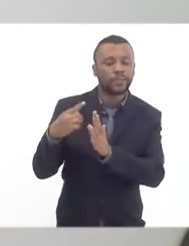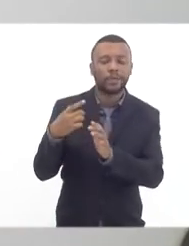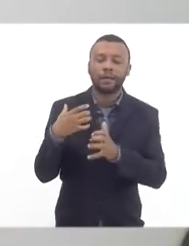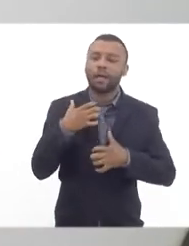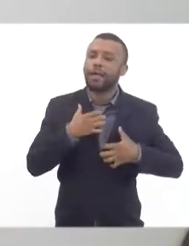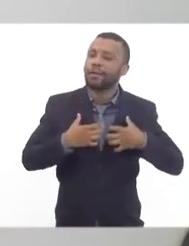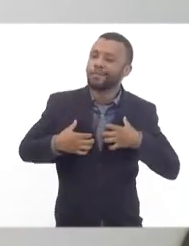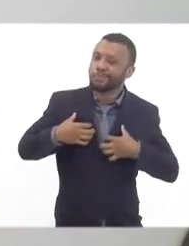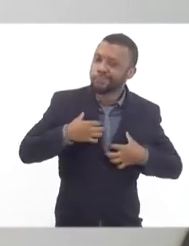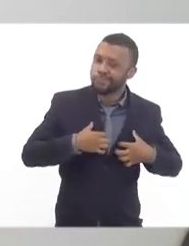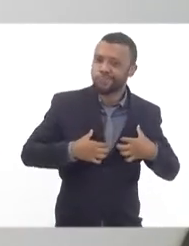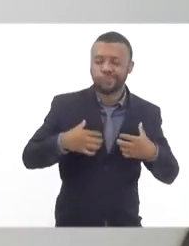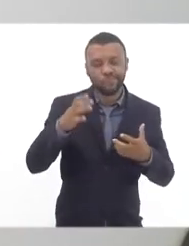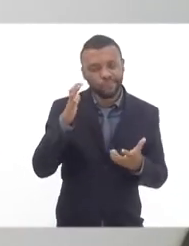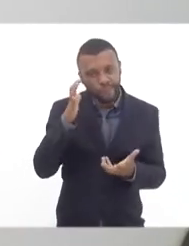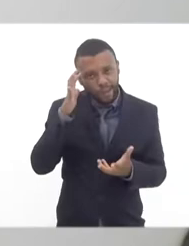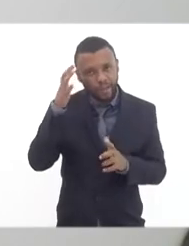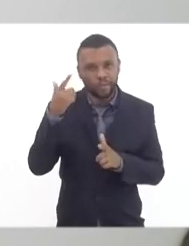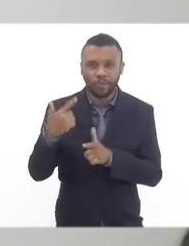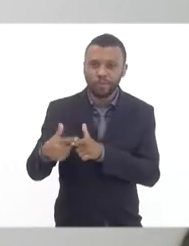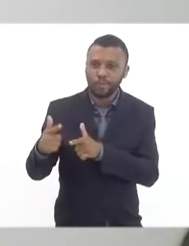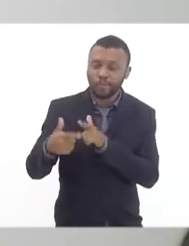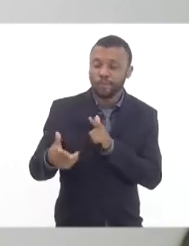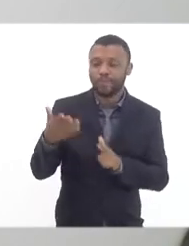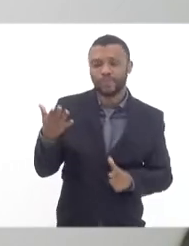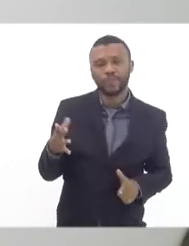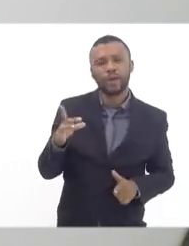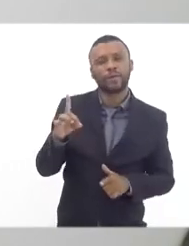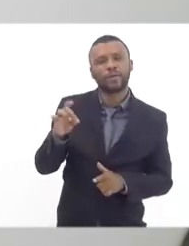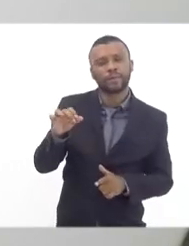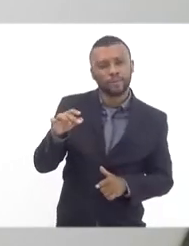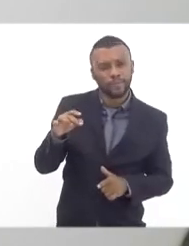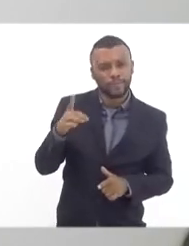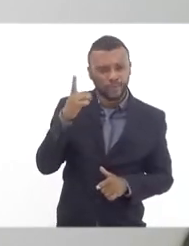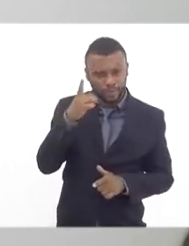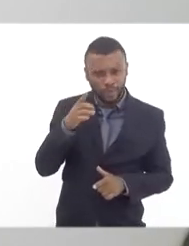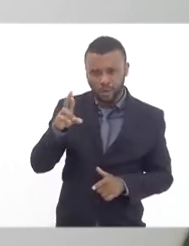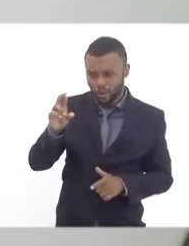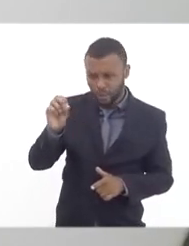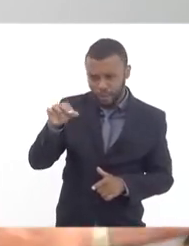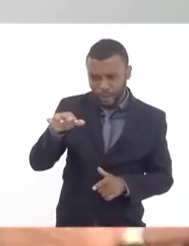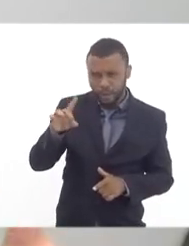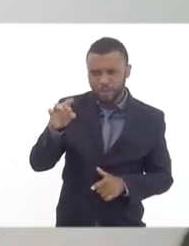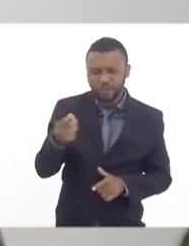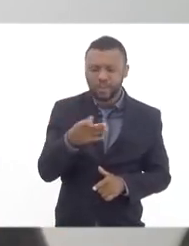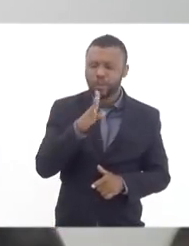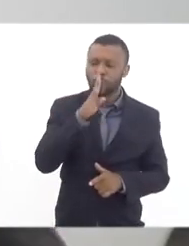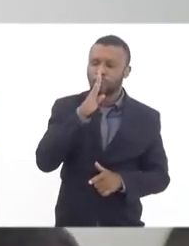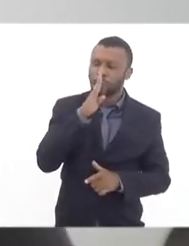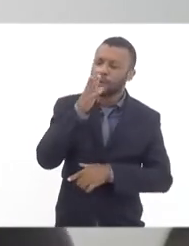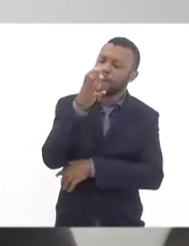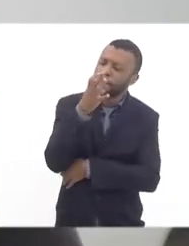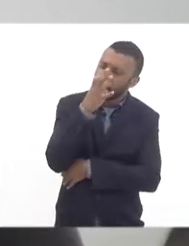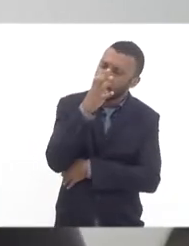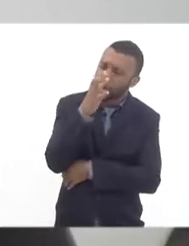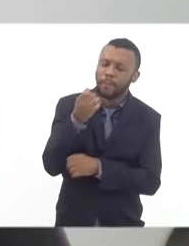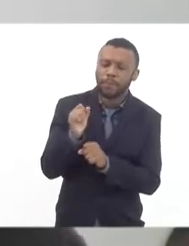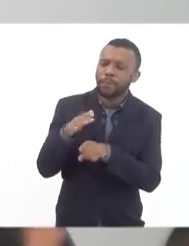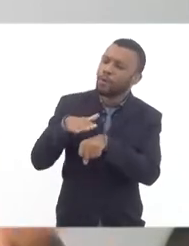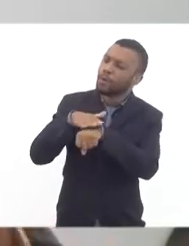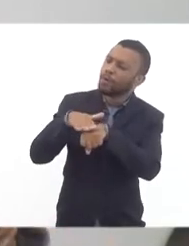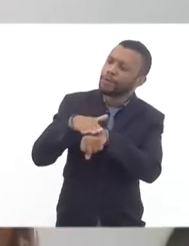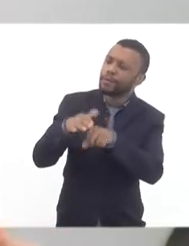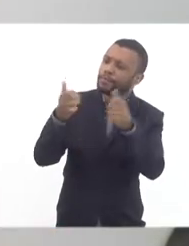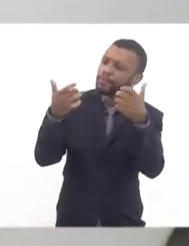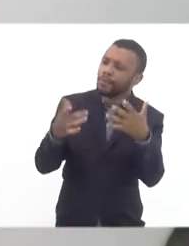angústia, o Ronaldo muito quieto, muito na dele, ué, vamos conversar, vamos ver o que, que vocês têm. Aí